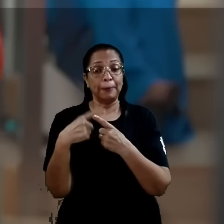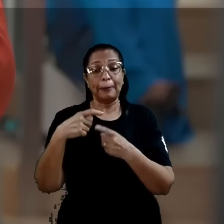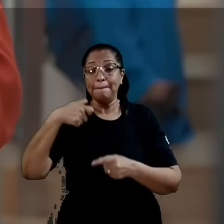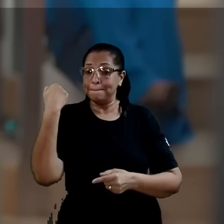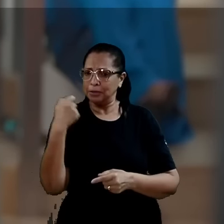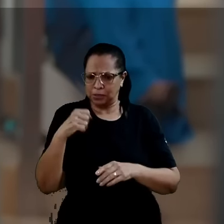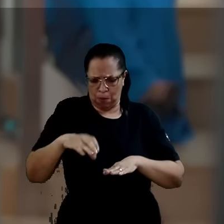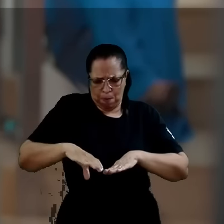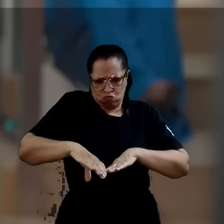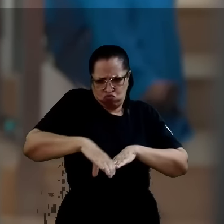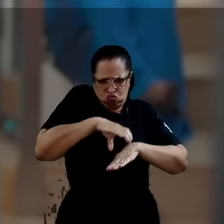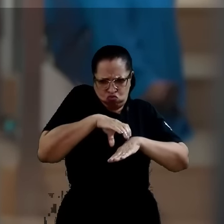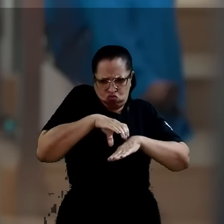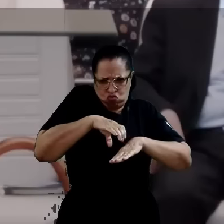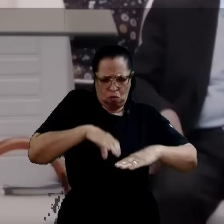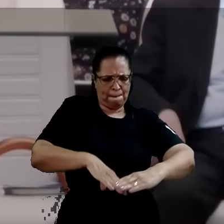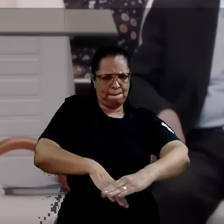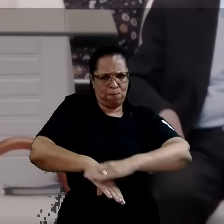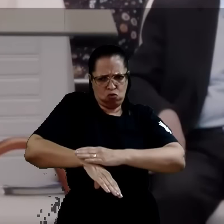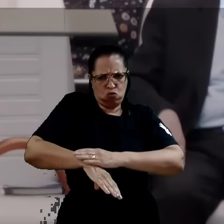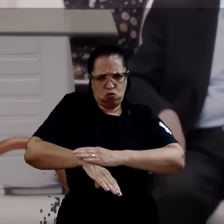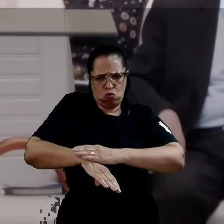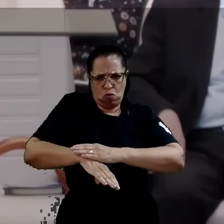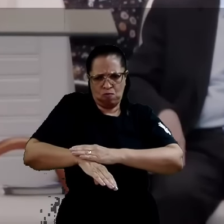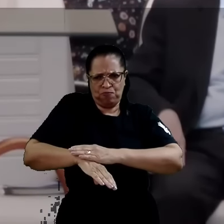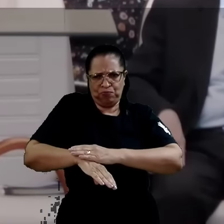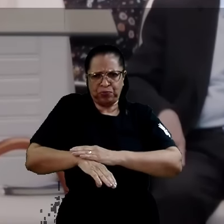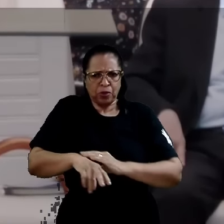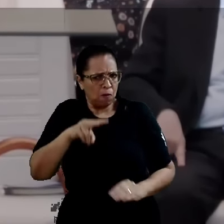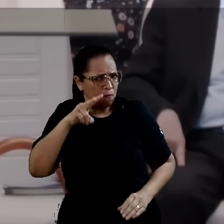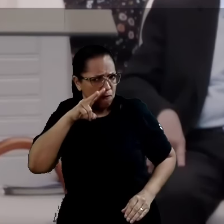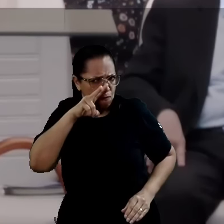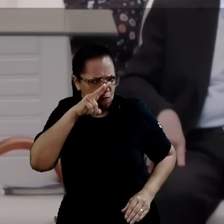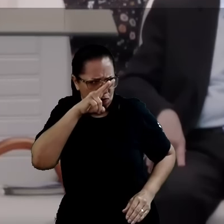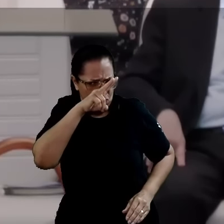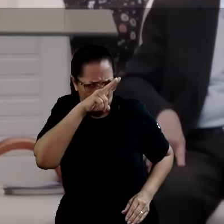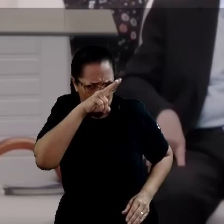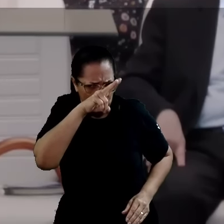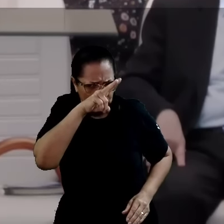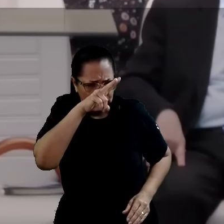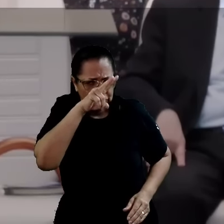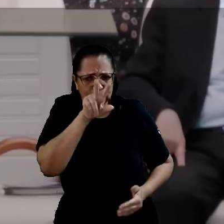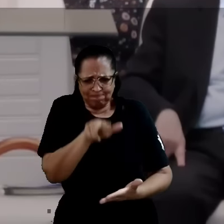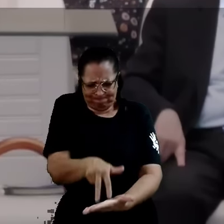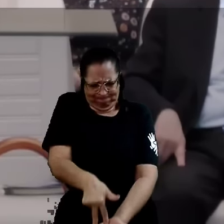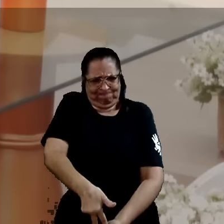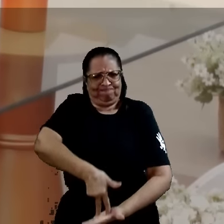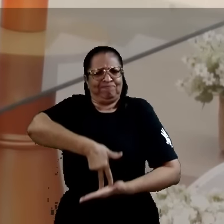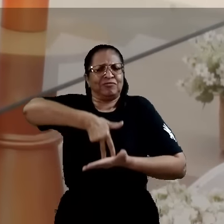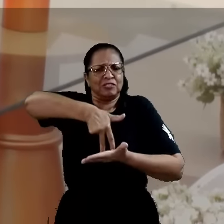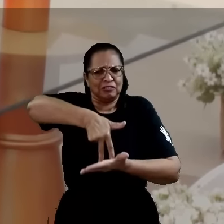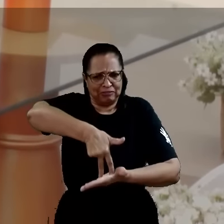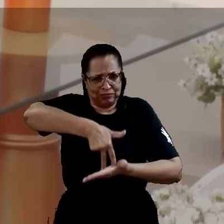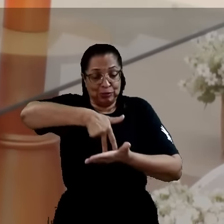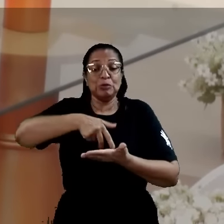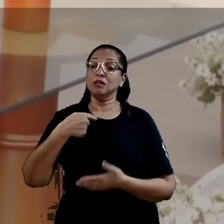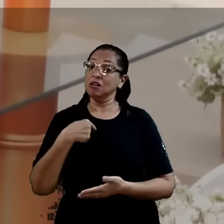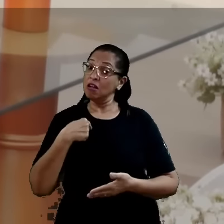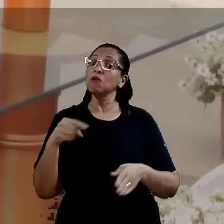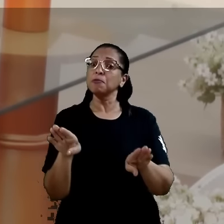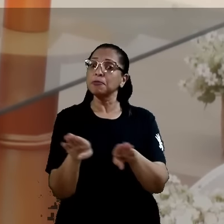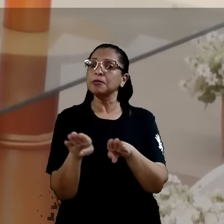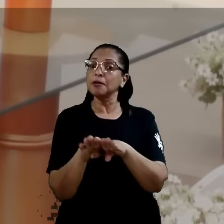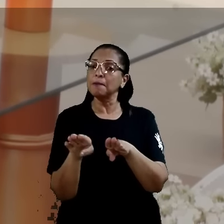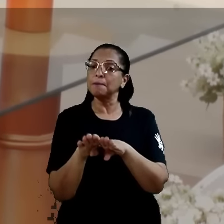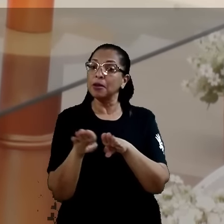de mãe e já vou me preparar já já para receber meus netos e já estou com os meus pés calçados nós não